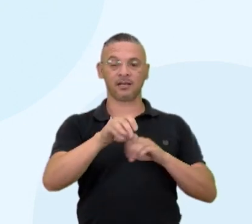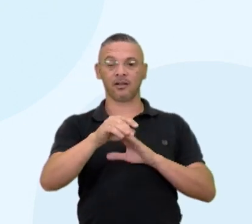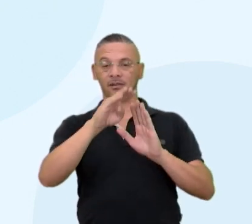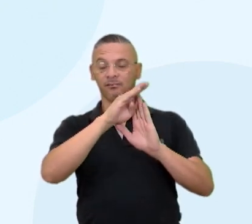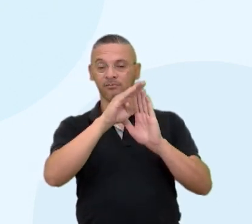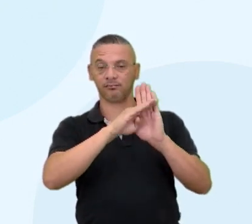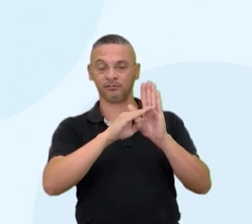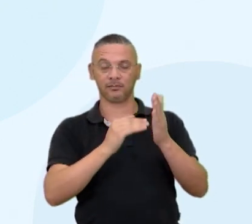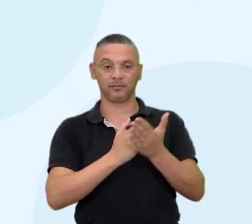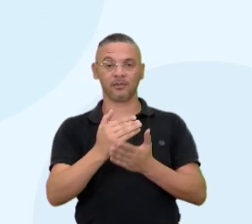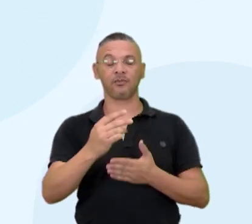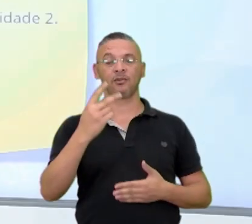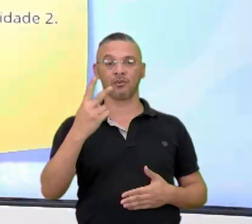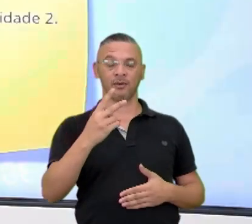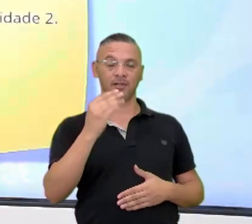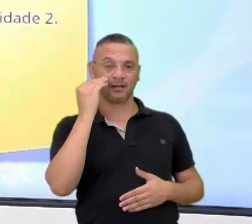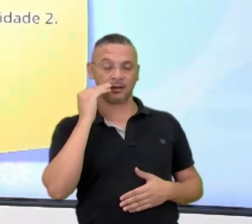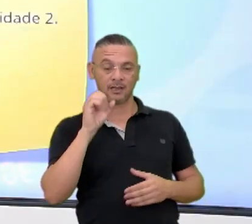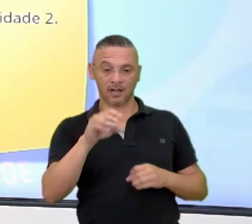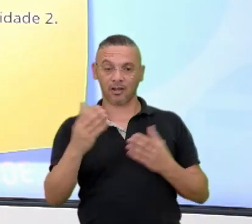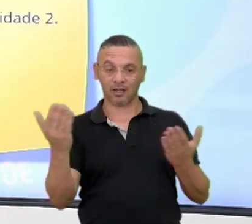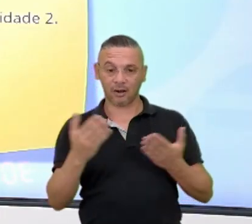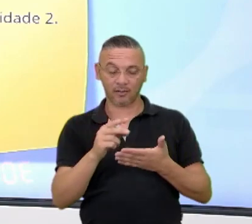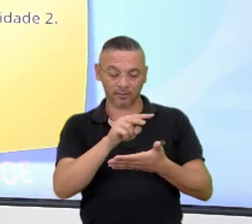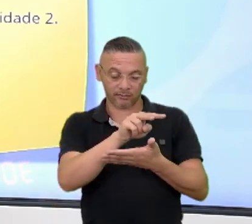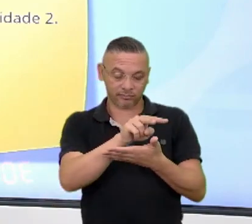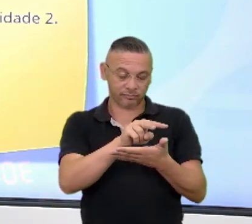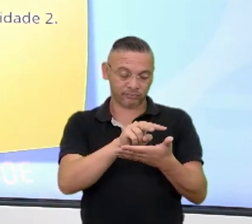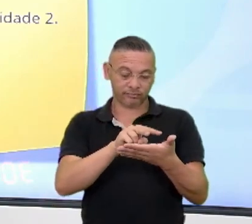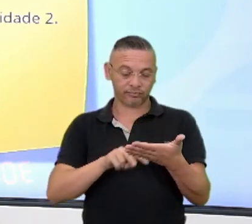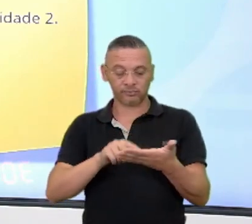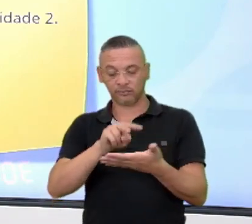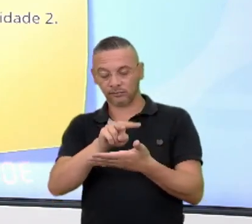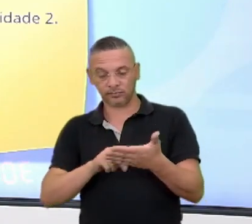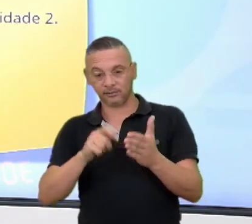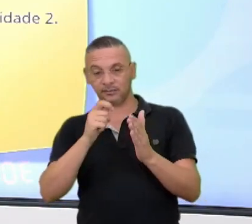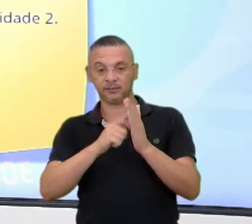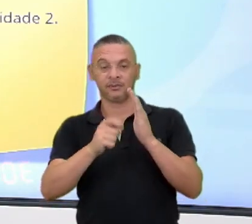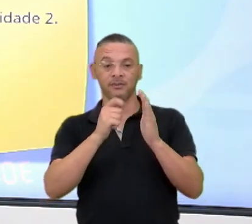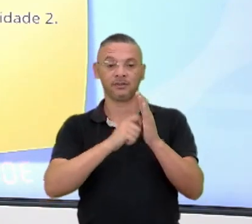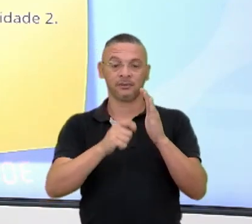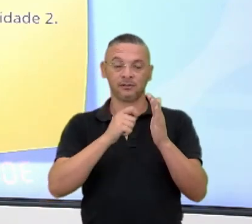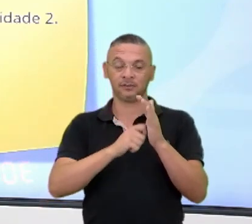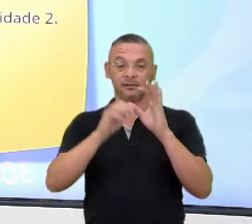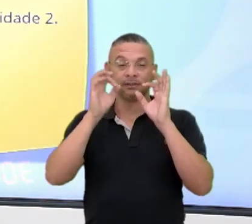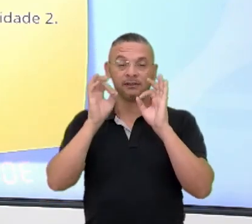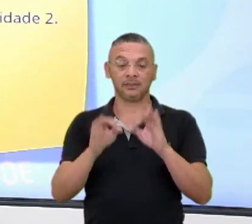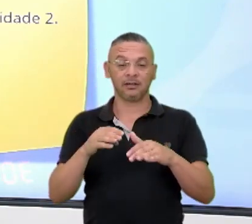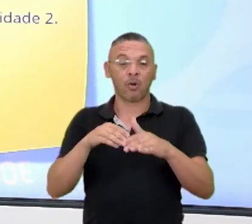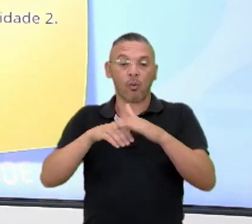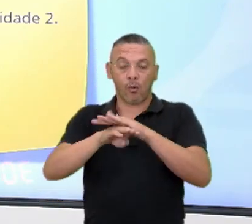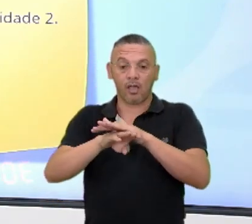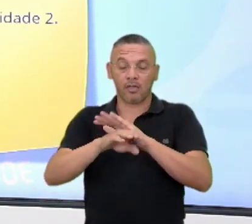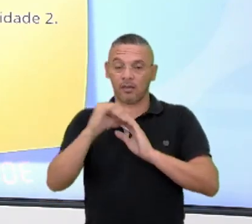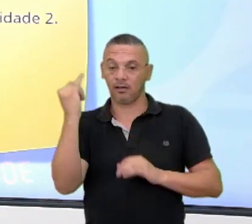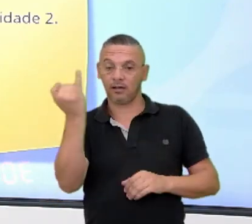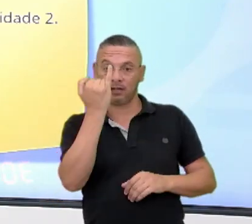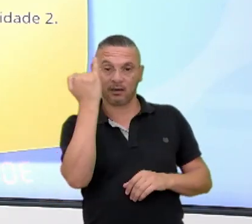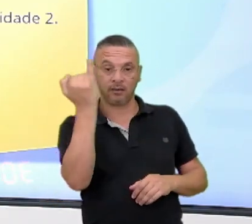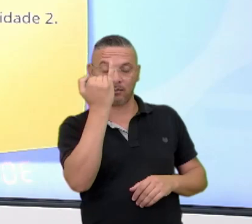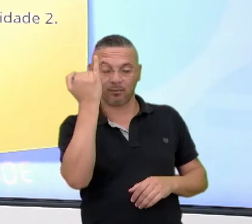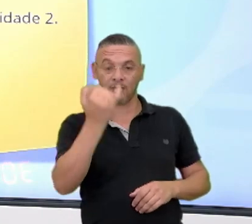Esta imagem é copyleft. Eu peguei de um site chamado Pixabay. Tá aí, ó, Pixabay. É copyleft. Eu posso usá-la à vontade. Agora, se eu quisesse